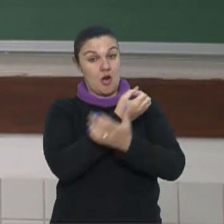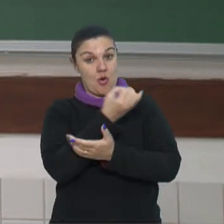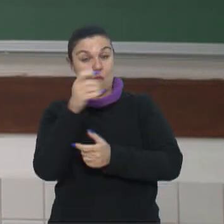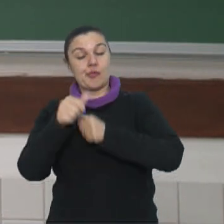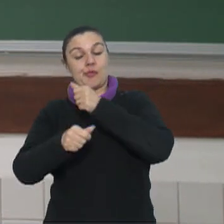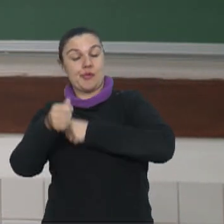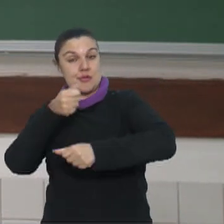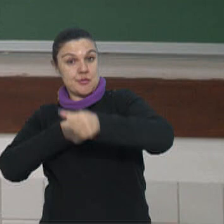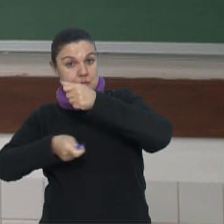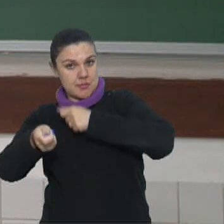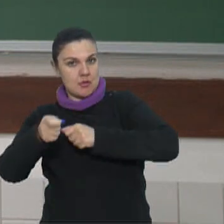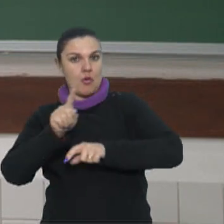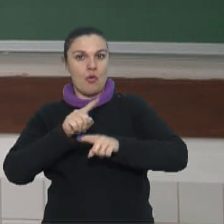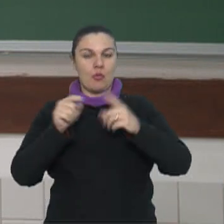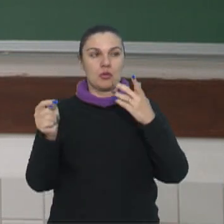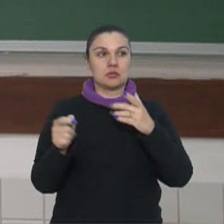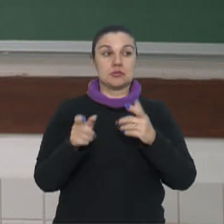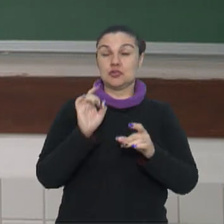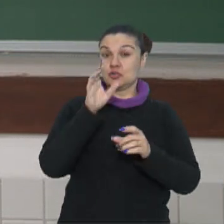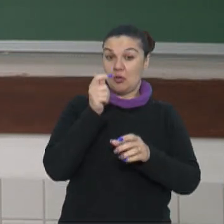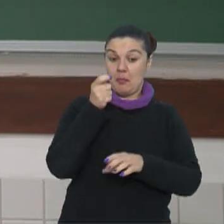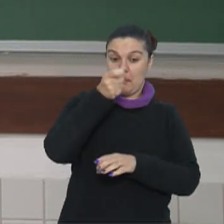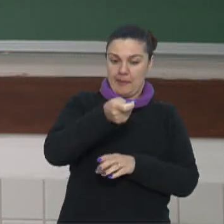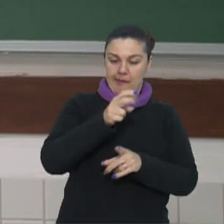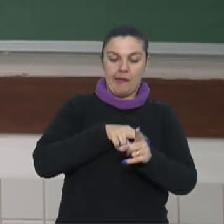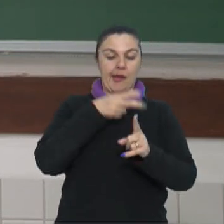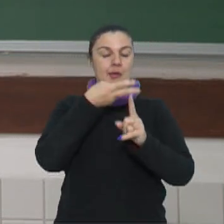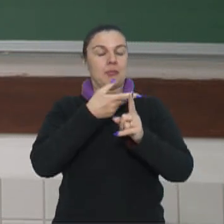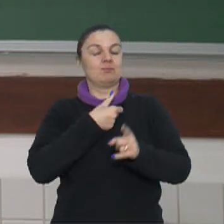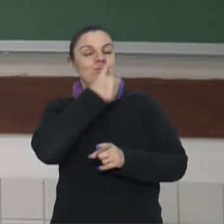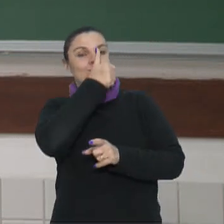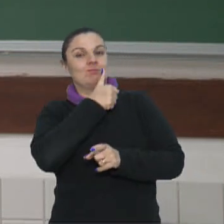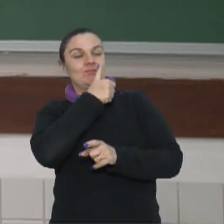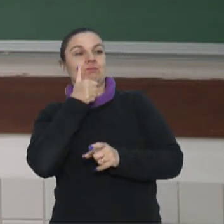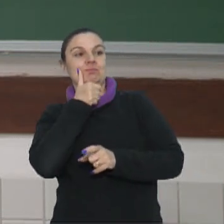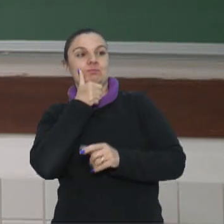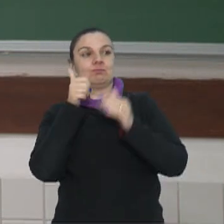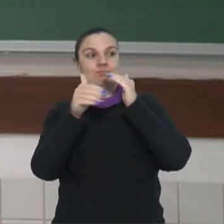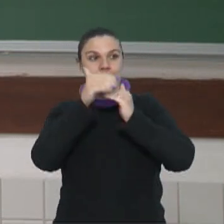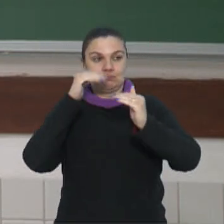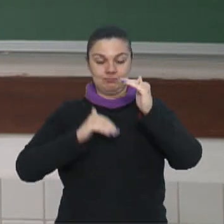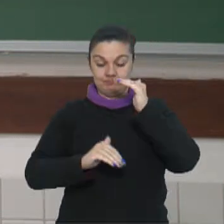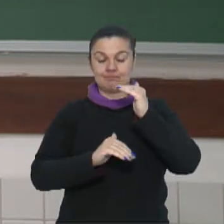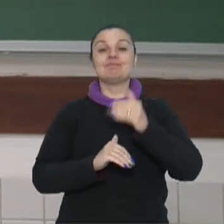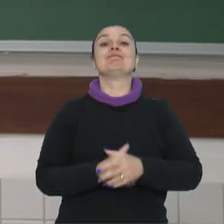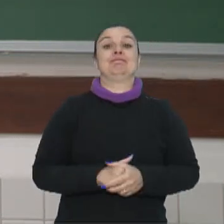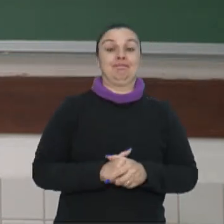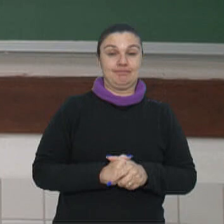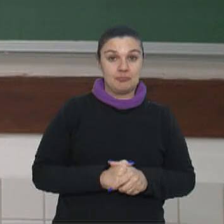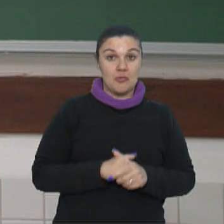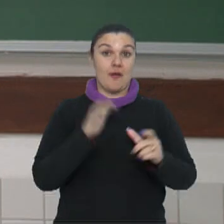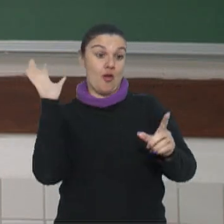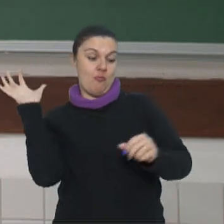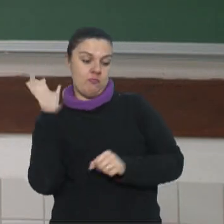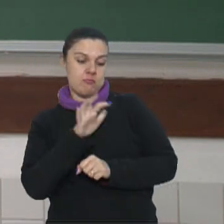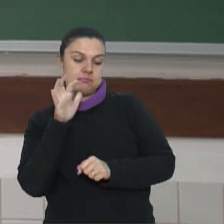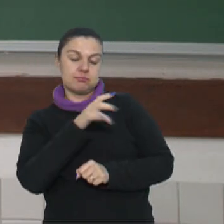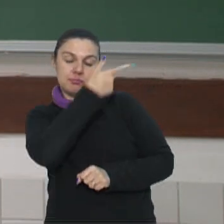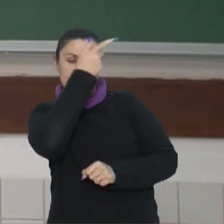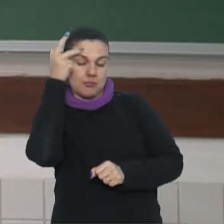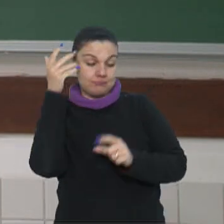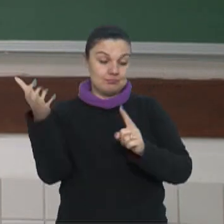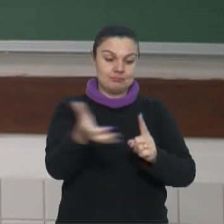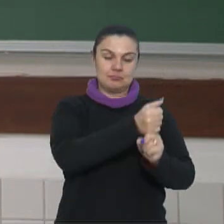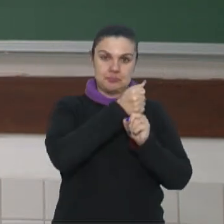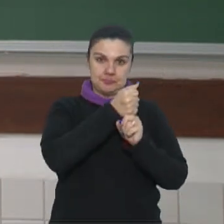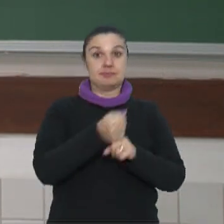no slide anterior, e outras tinham que pagar e ainda tinham uma super subordinação, né? Uma influência muito forte dos aztecas